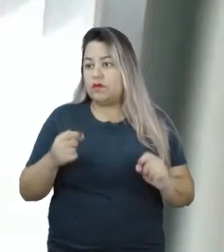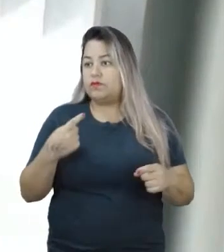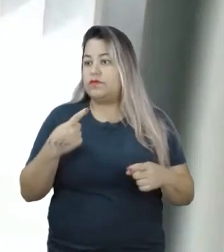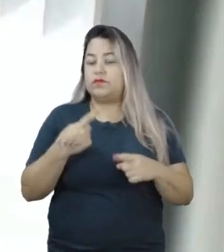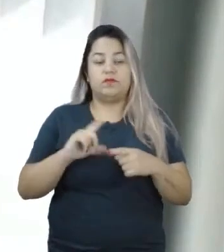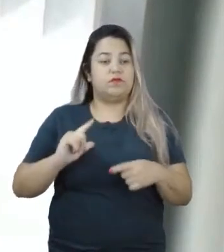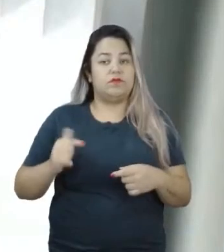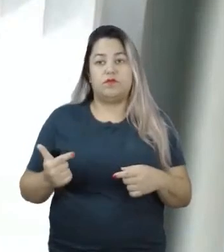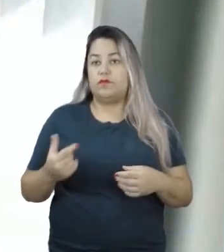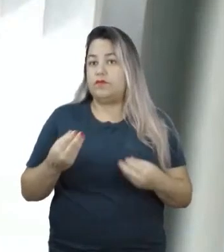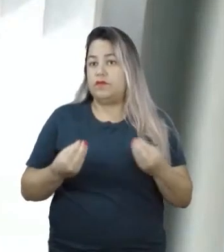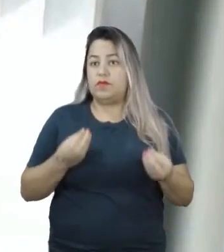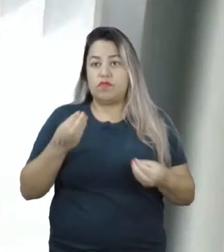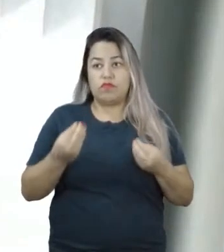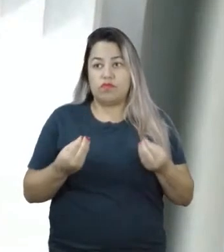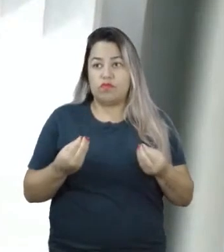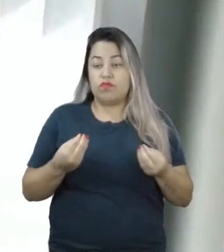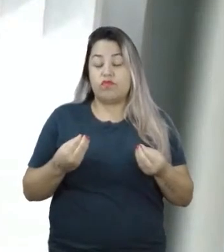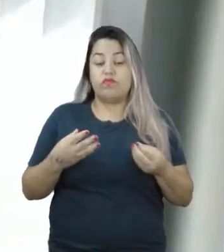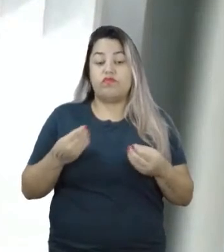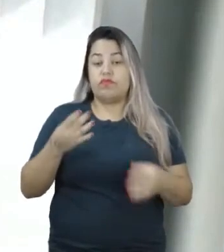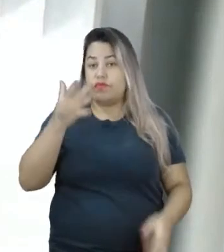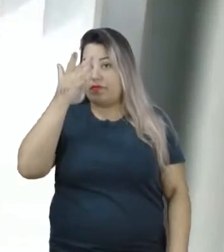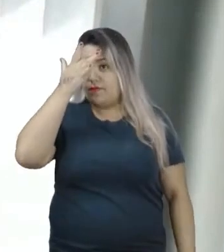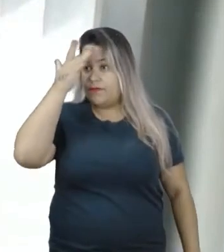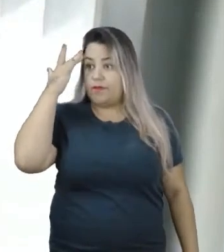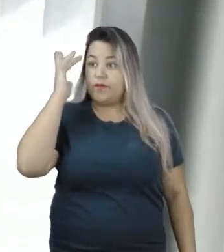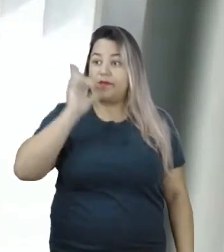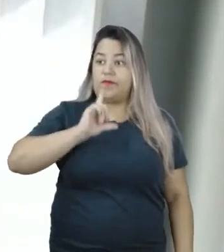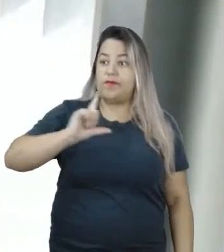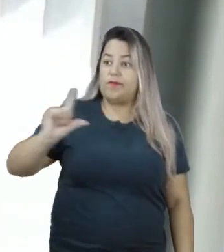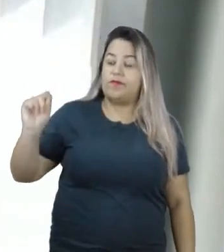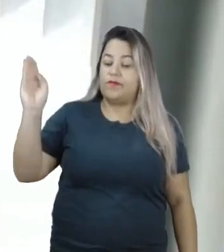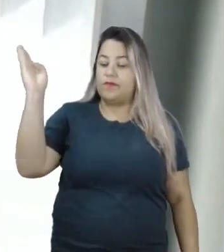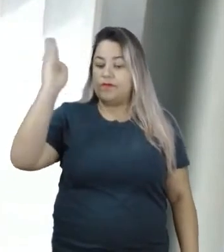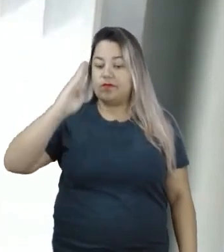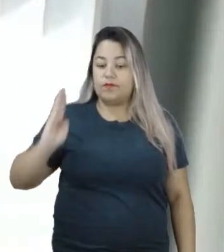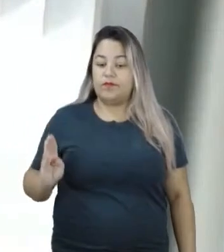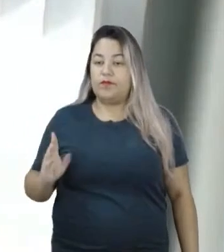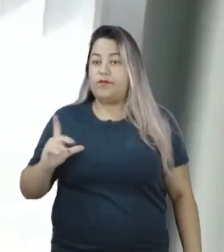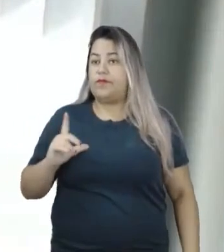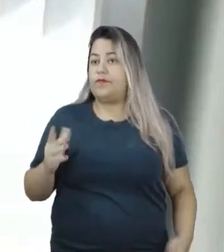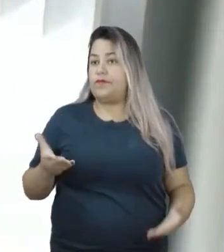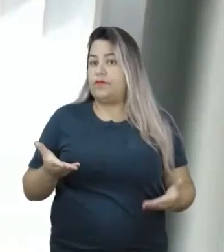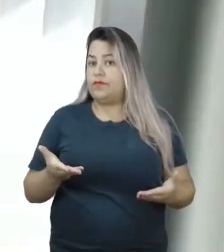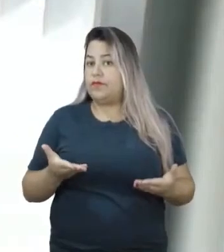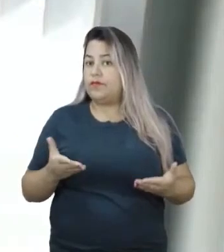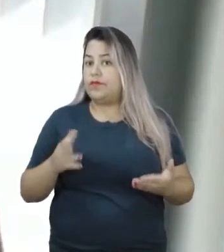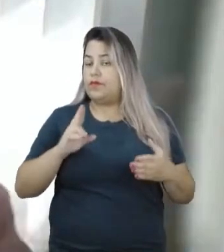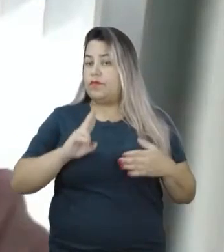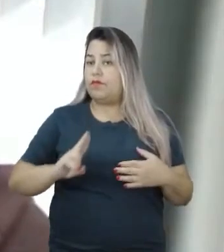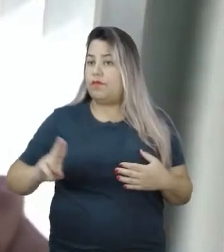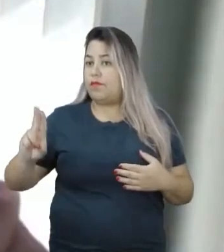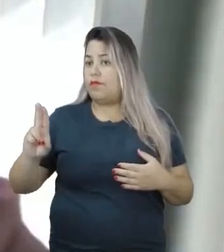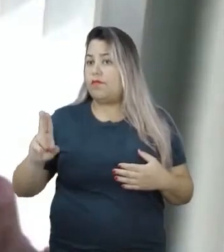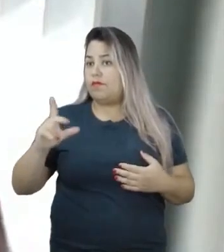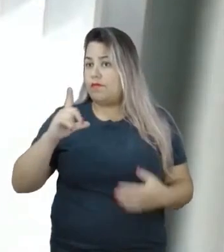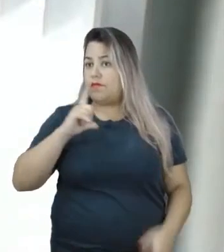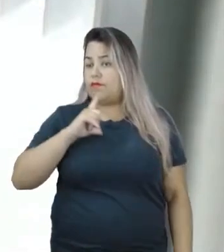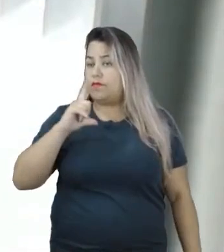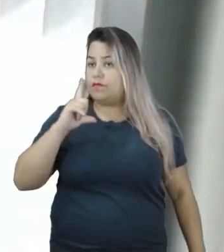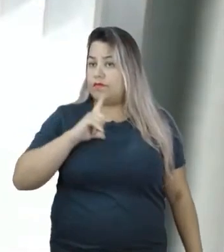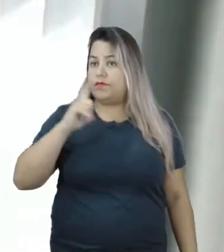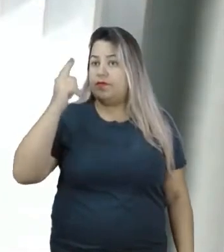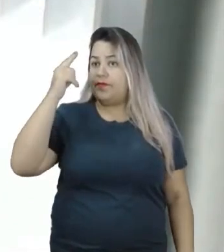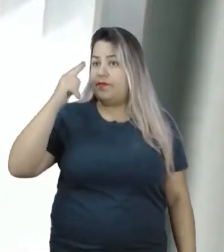tinha condições. Então, muita gente saía do Brasil, recebia convite de uma universidade, recebia convite de uma